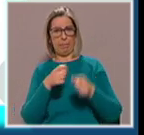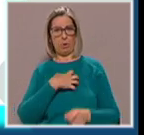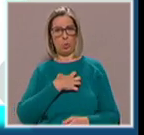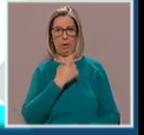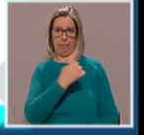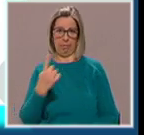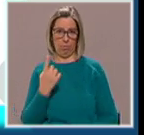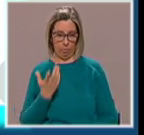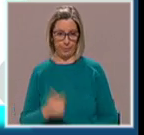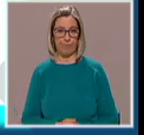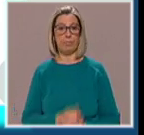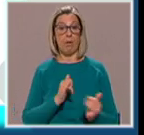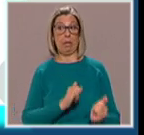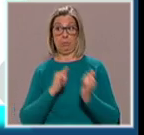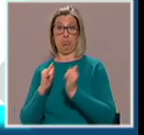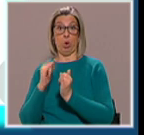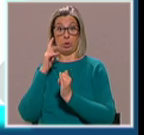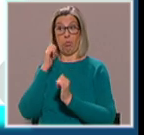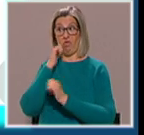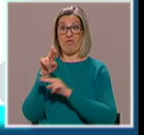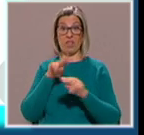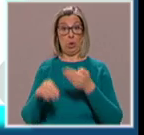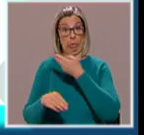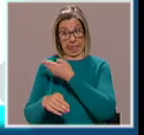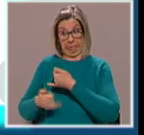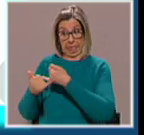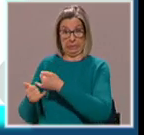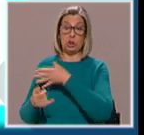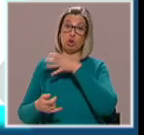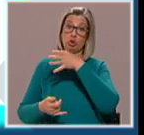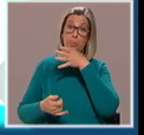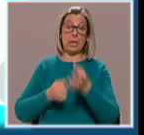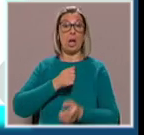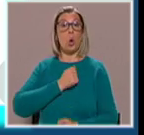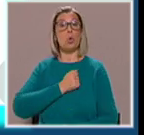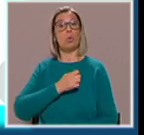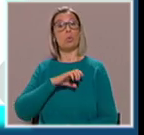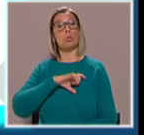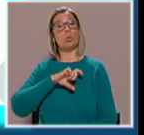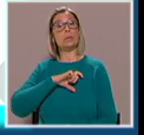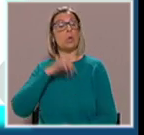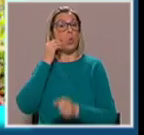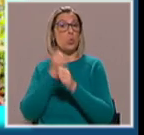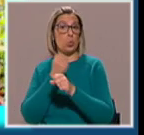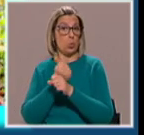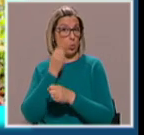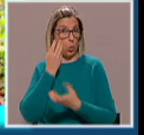mostrar vai então explicar melhor o funcionamento do coração. Fiquem então atentos ao próximo vídeo.